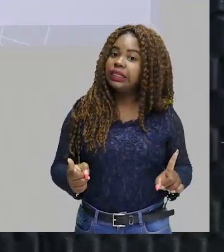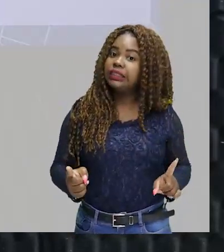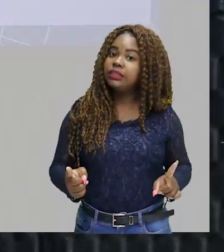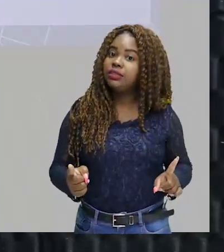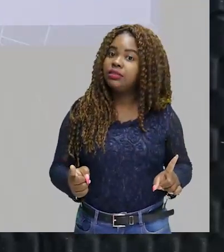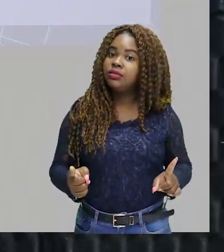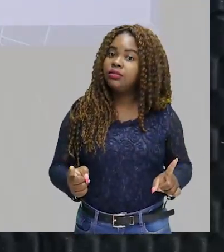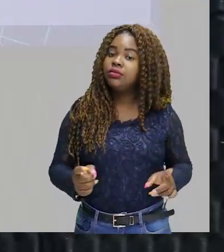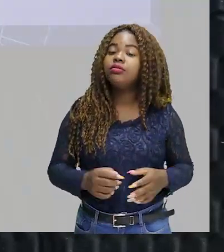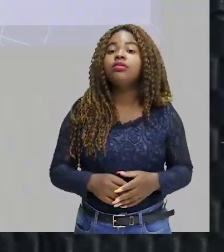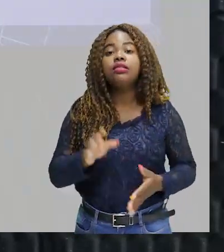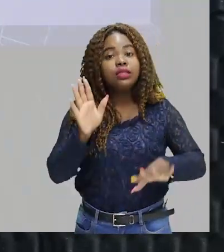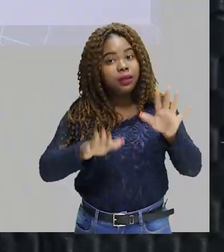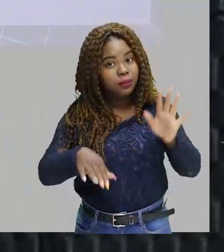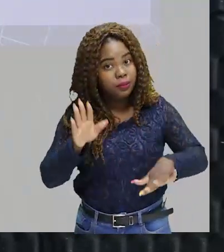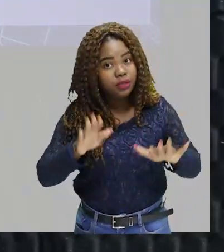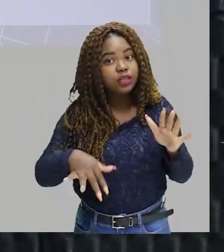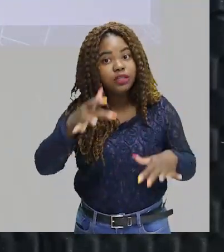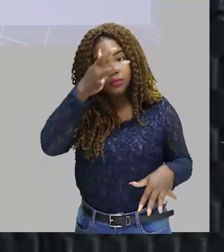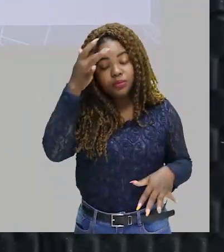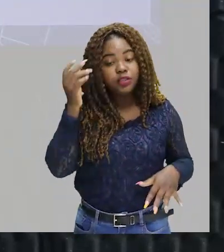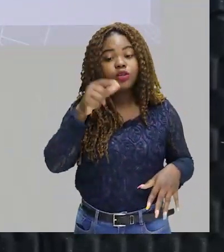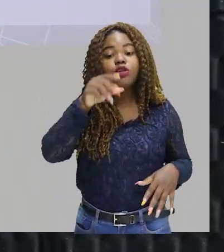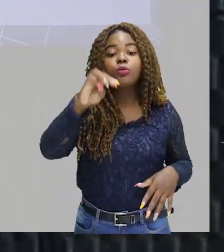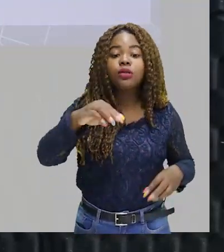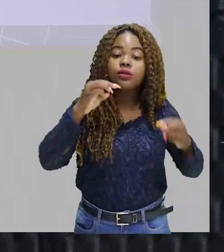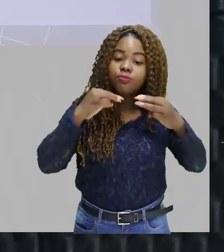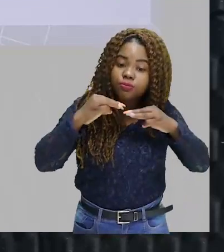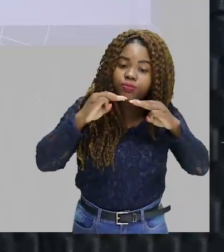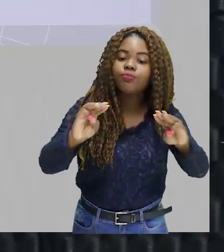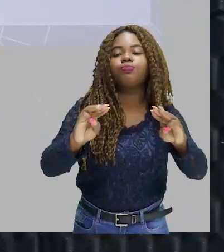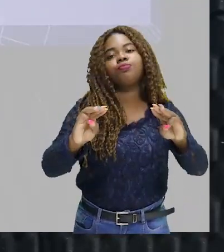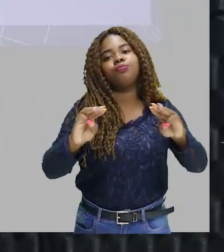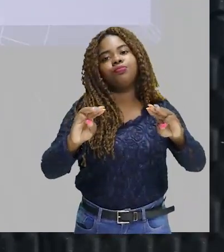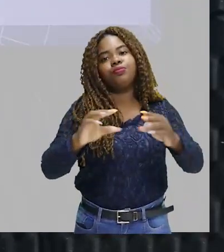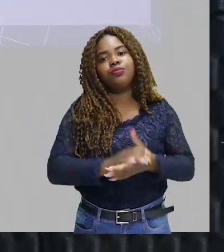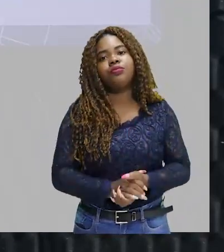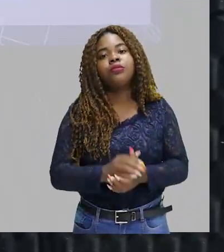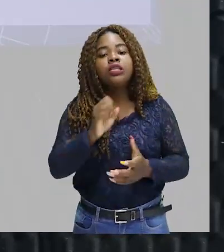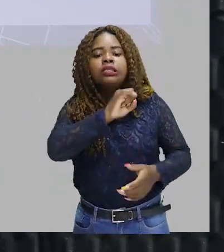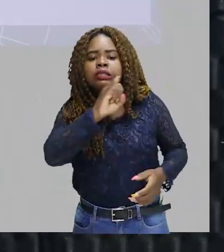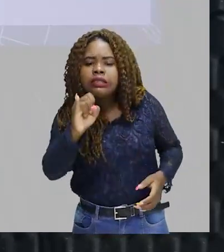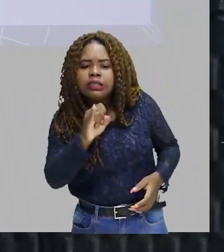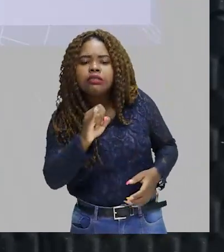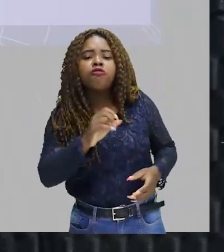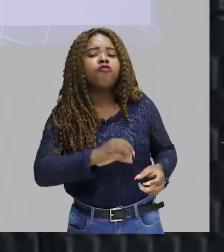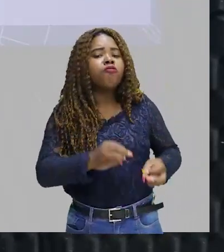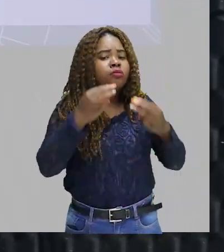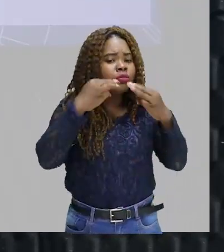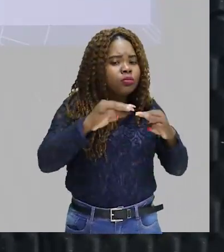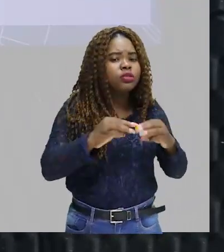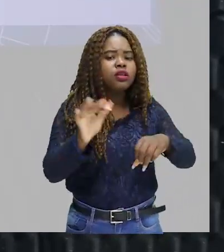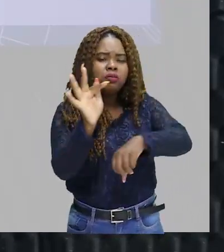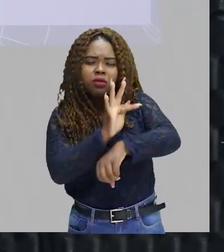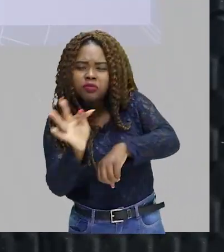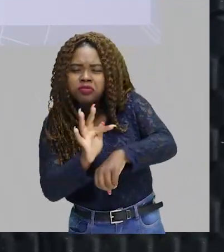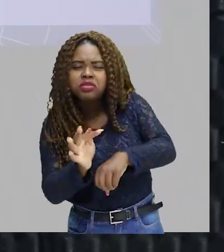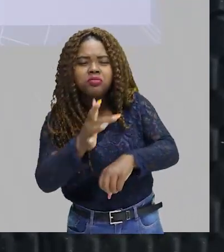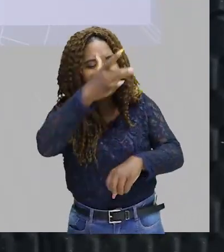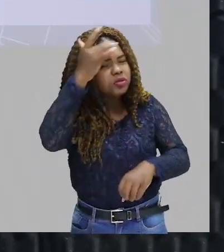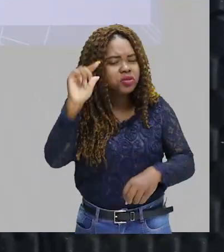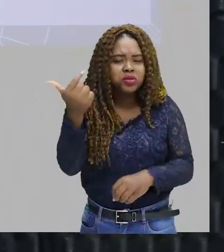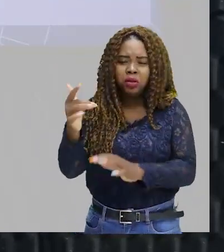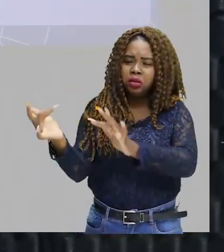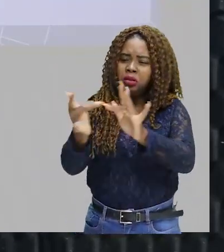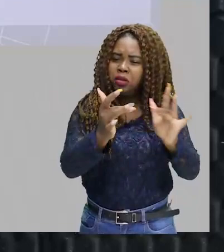o seu interlocutor. Como falei antes, se você vai mandar uma mensagem mais formal para uma pessoa que você não tem tanto contato, ou